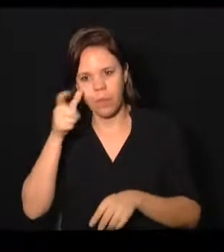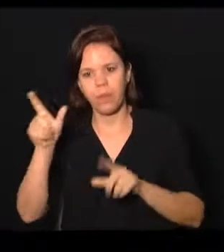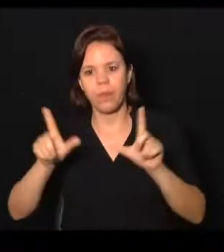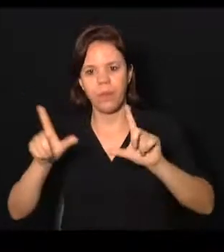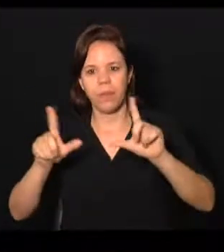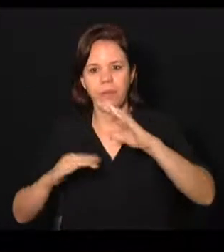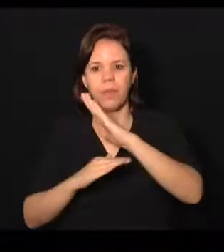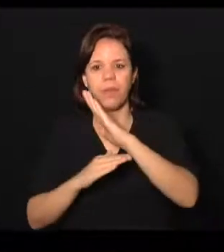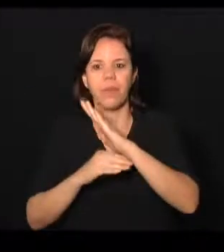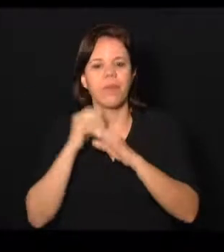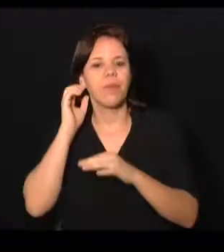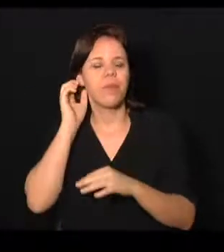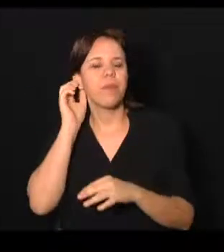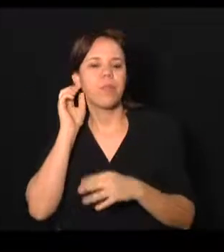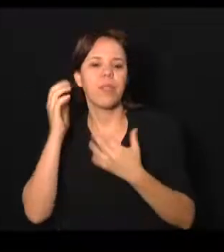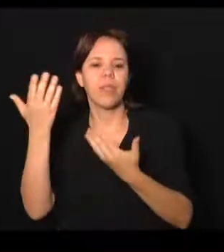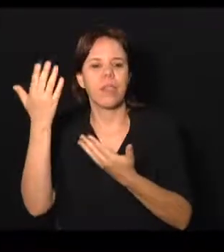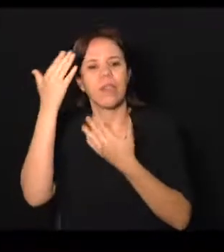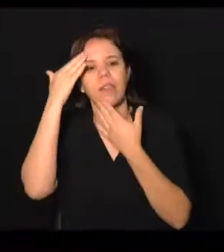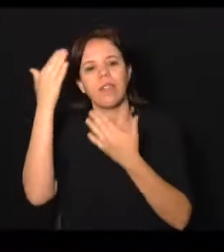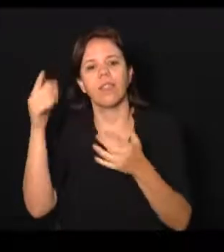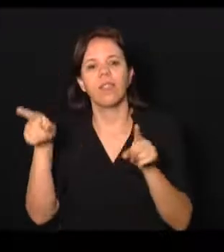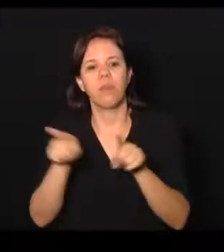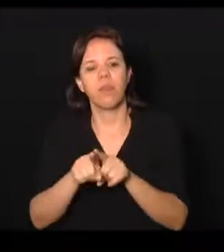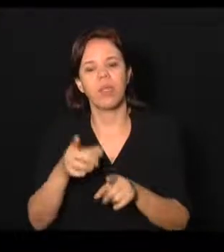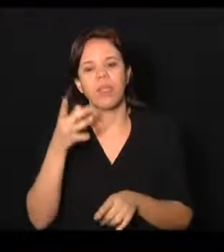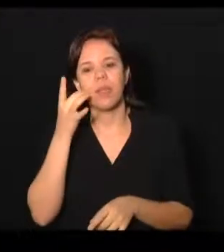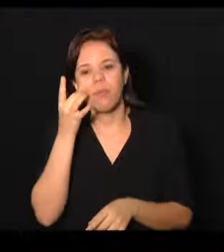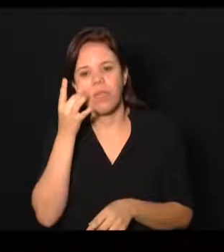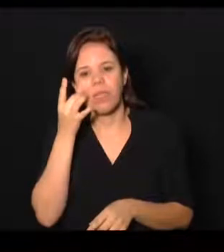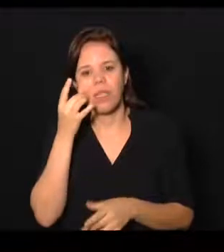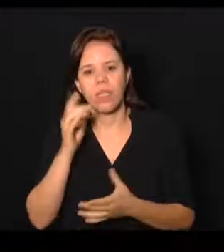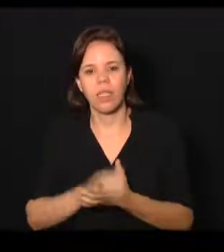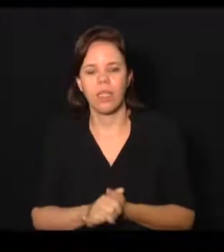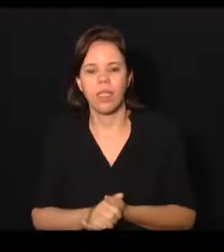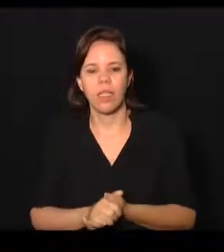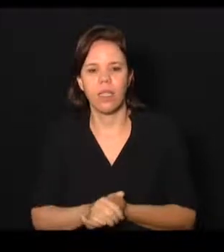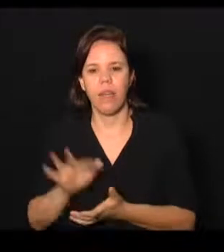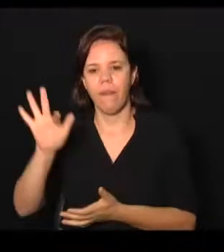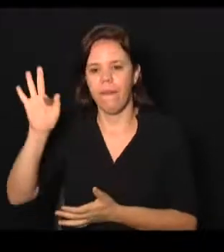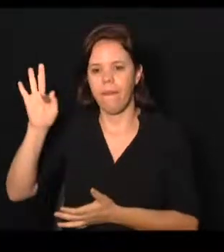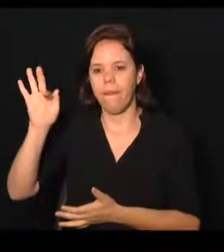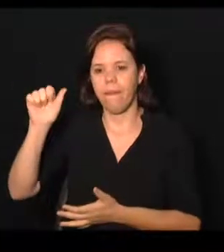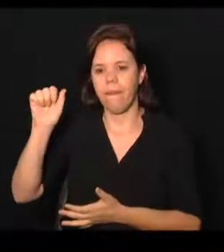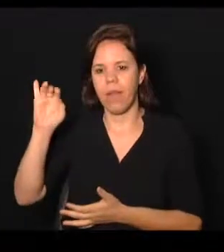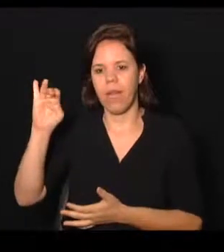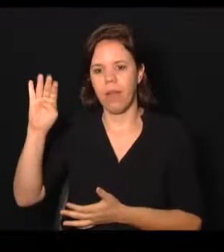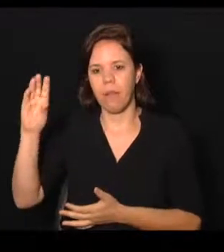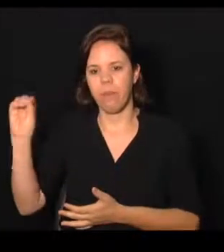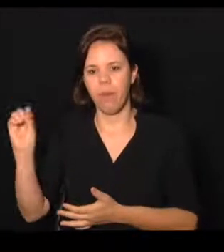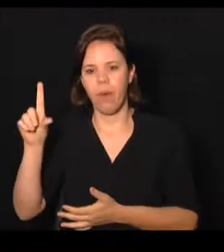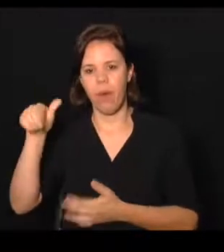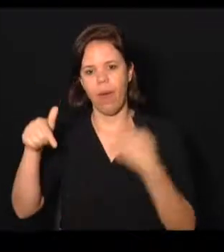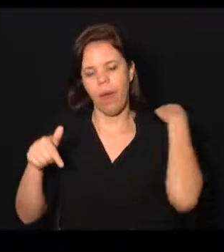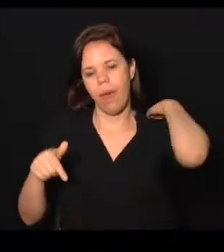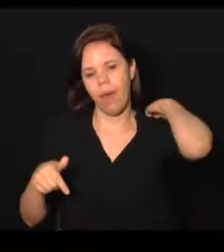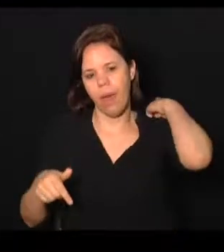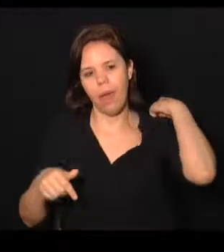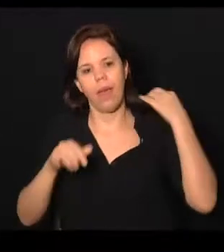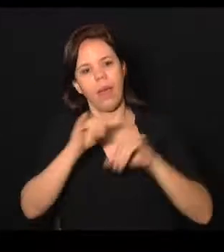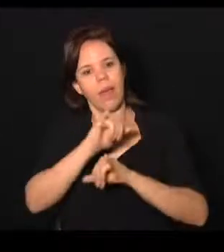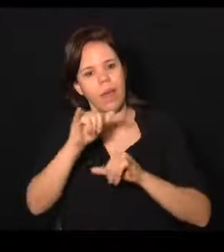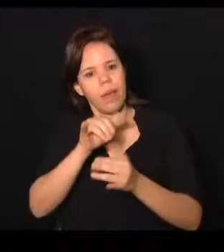Câmara. Quero agradecer também a presença do Fábio, que é assessor de imprensa do Centro de